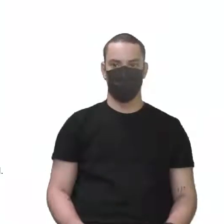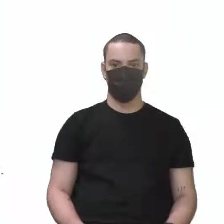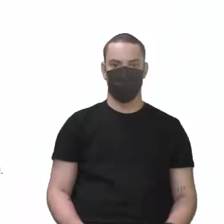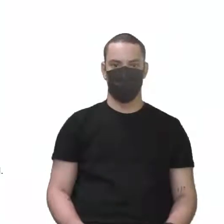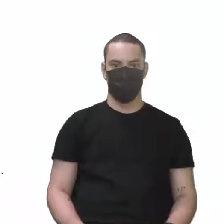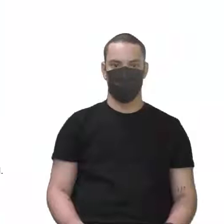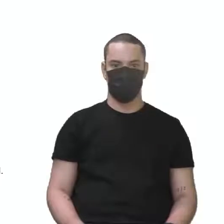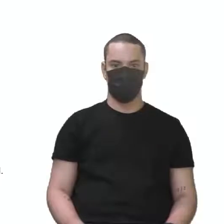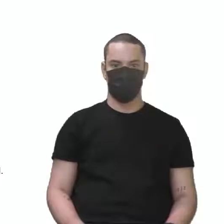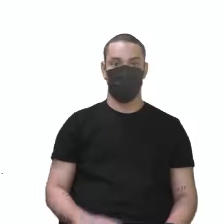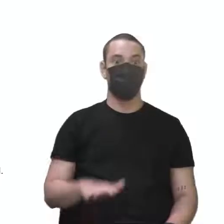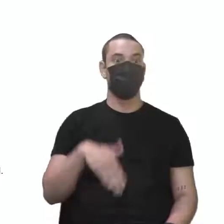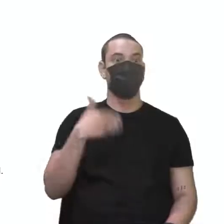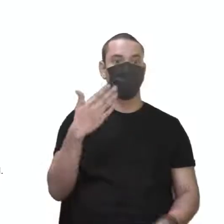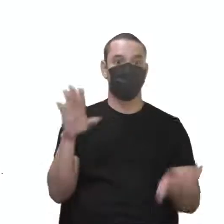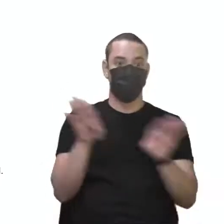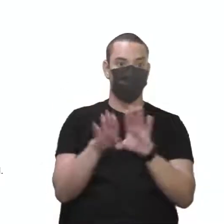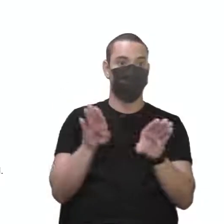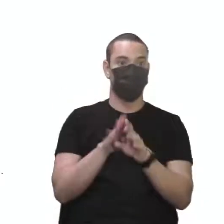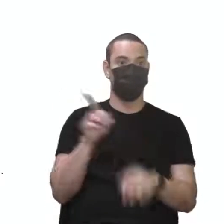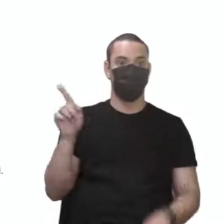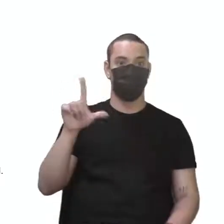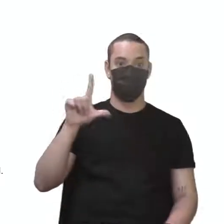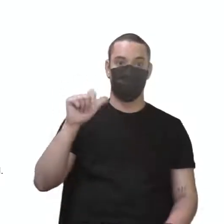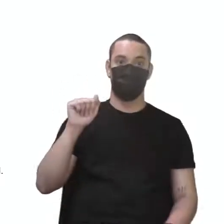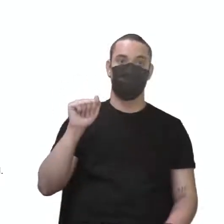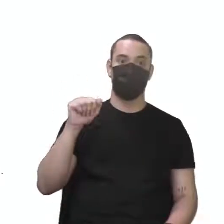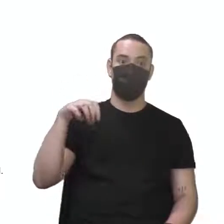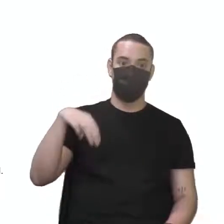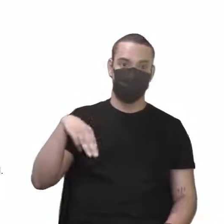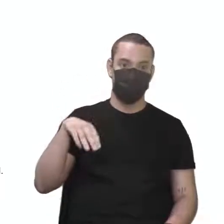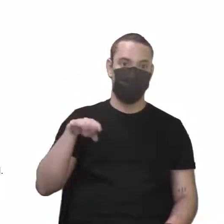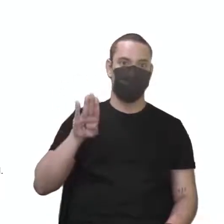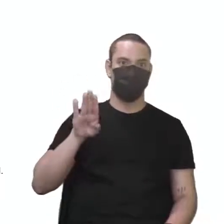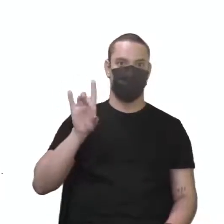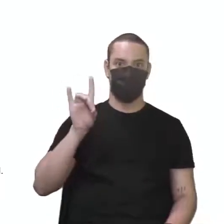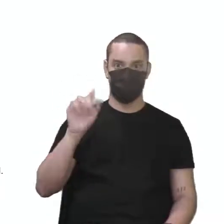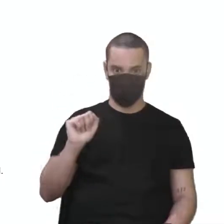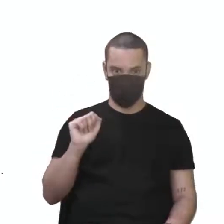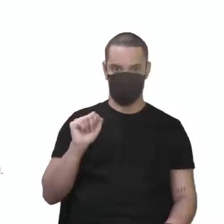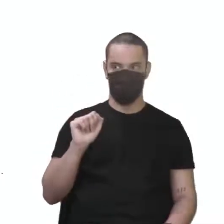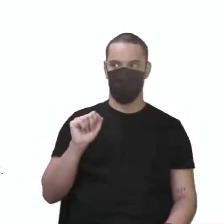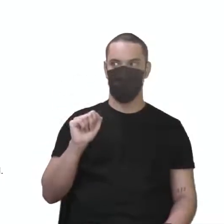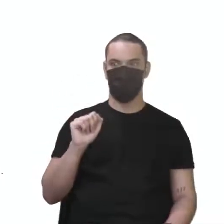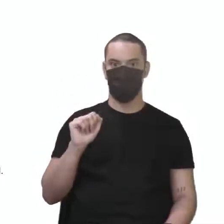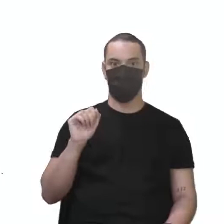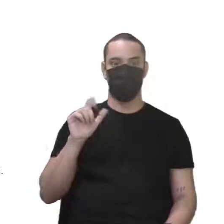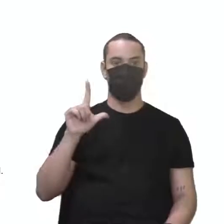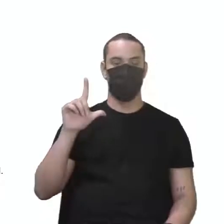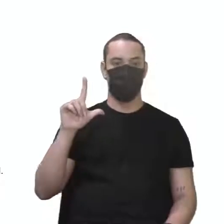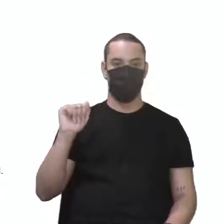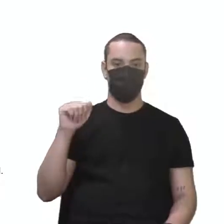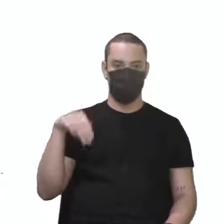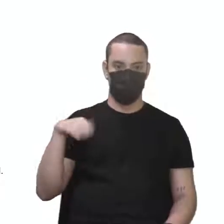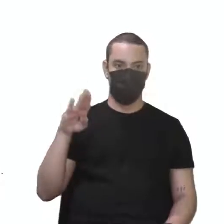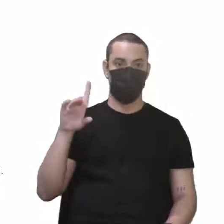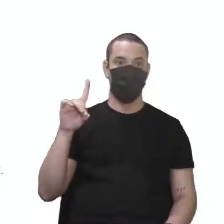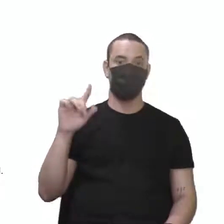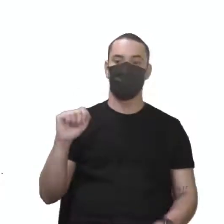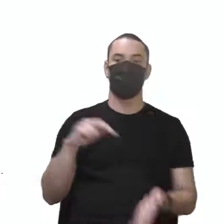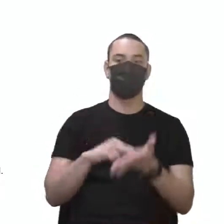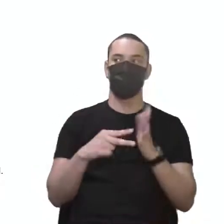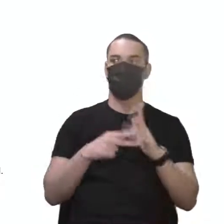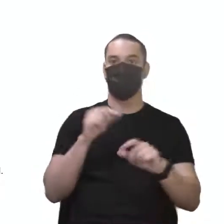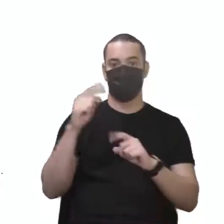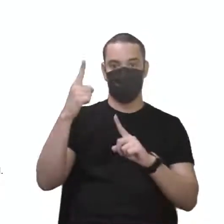Além... Opa, a gente ia esquecendo do lambda. Eita, menina, não é lambida não, viu? É o lambda. O lambda é